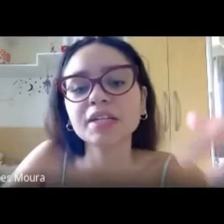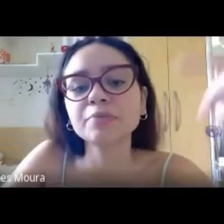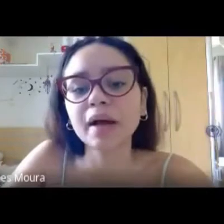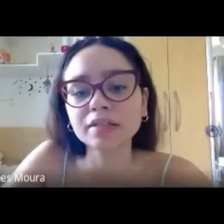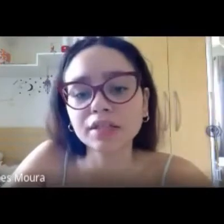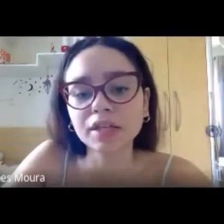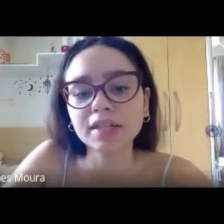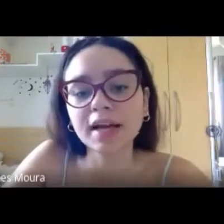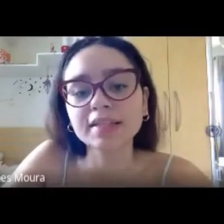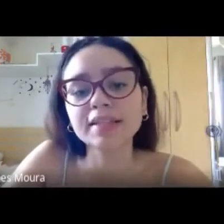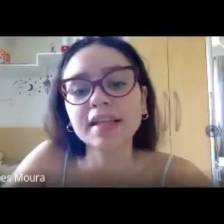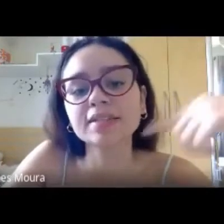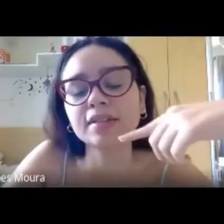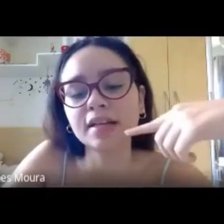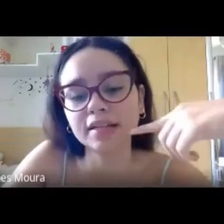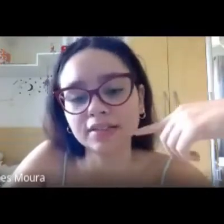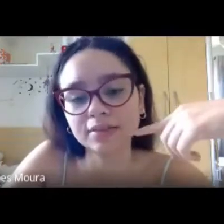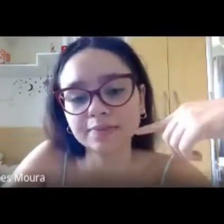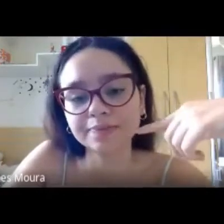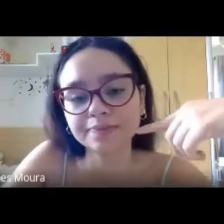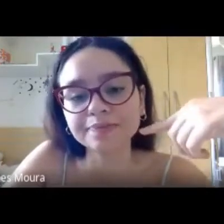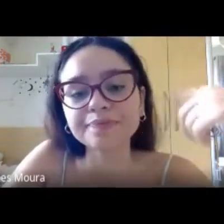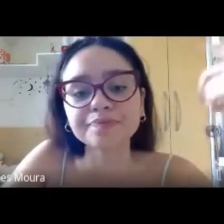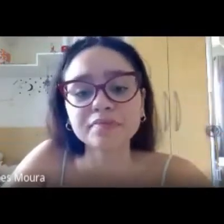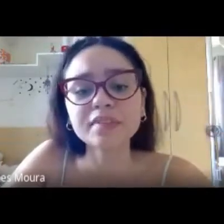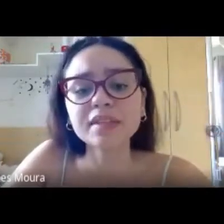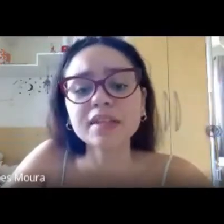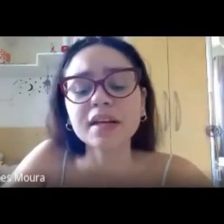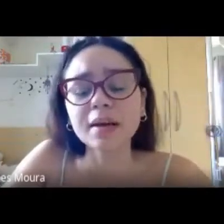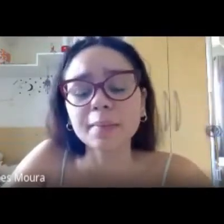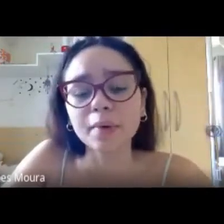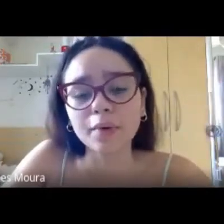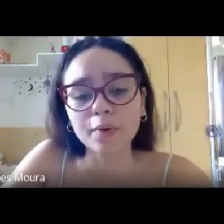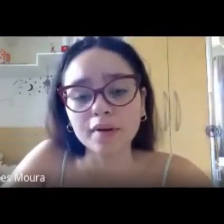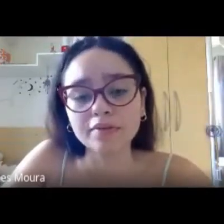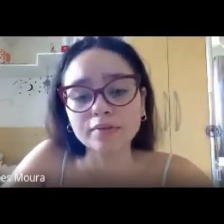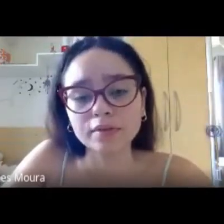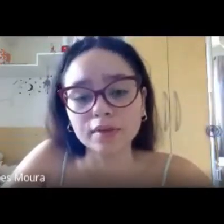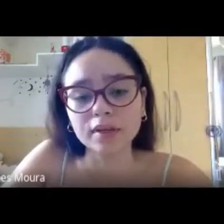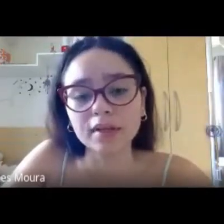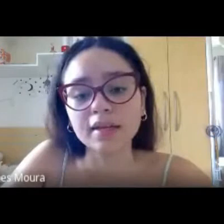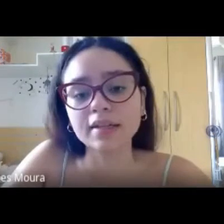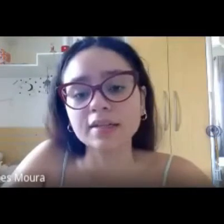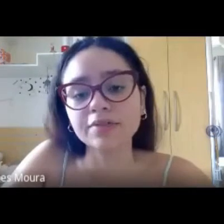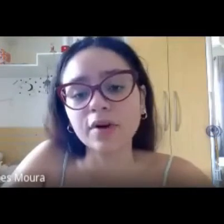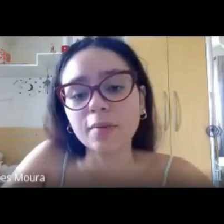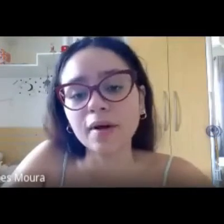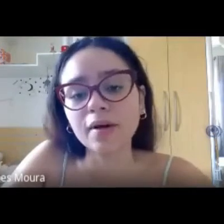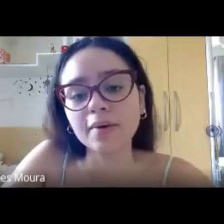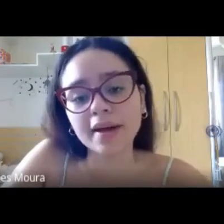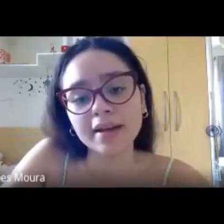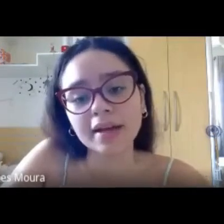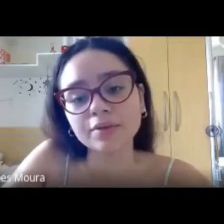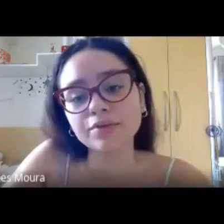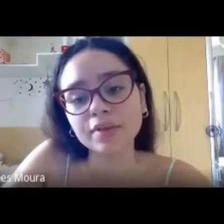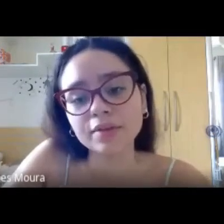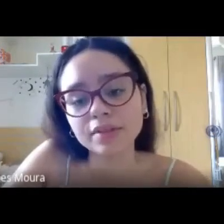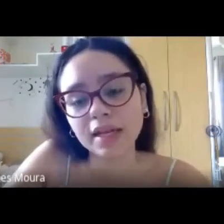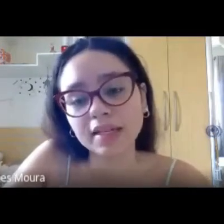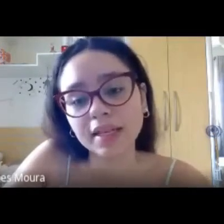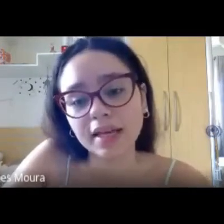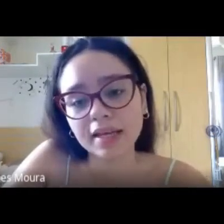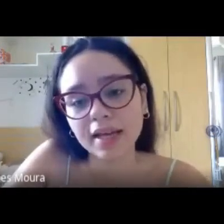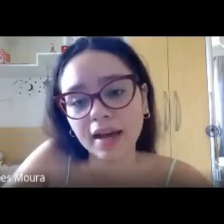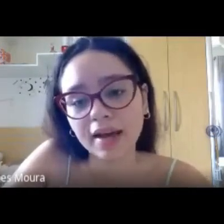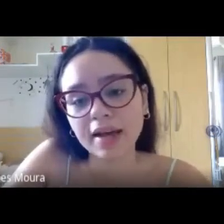de raspagem da nasolaringe. Bom, como ele funciona? Ele transforma o RNA do vírus